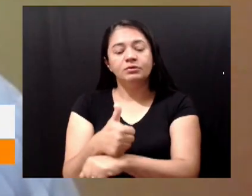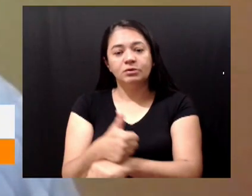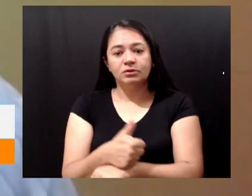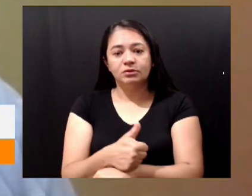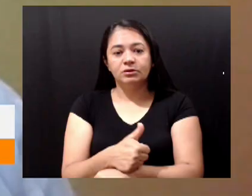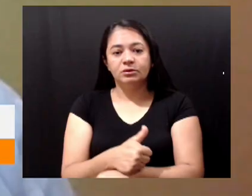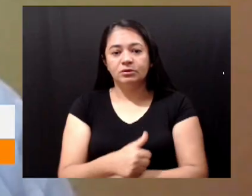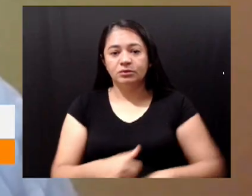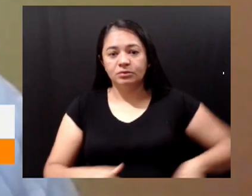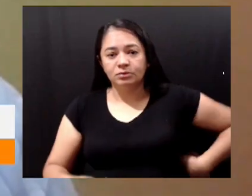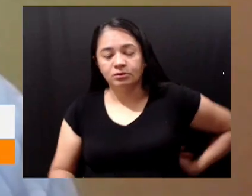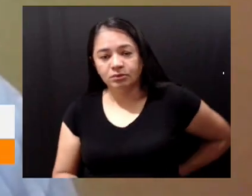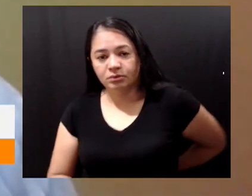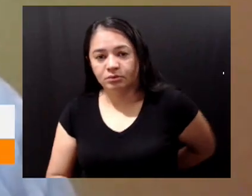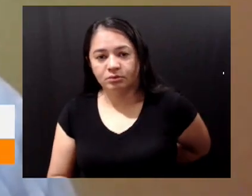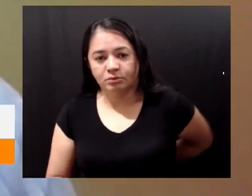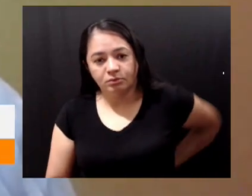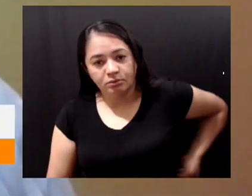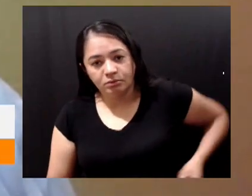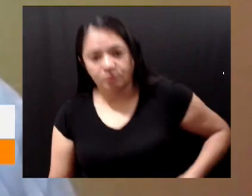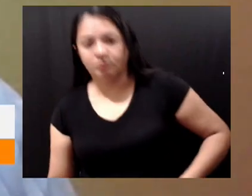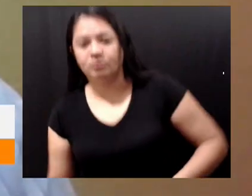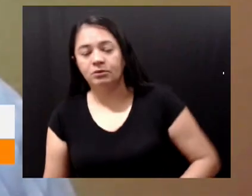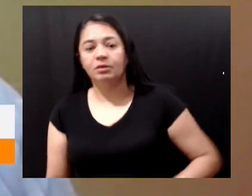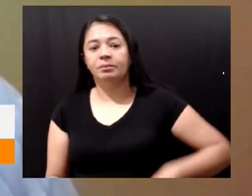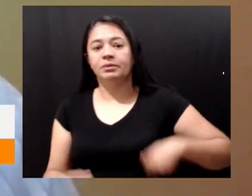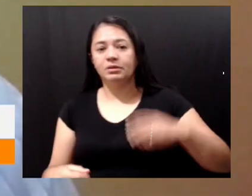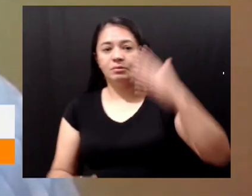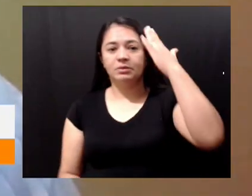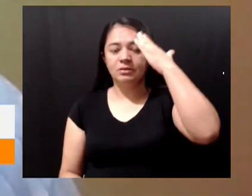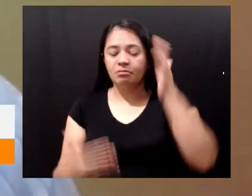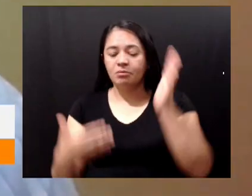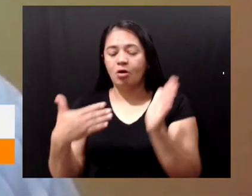limites disso e quando deve recorrer a um profissional, né?